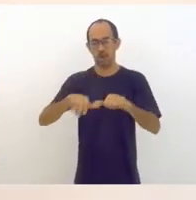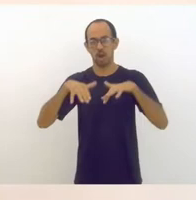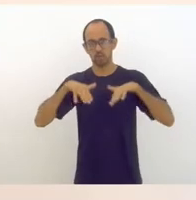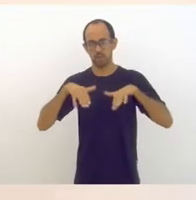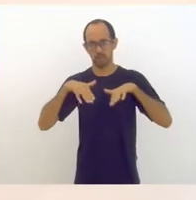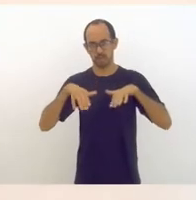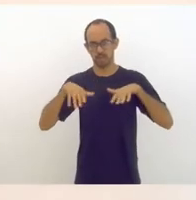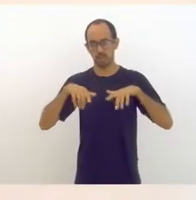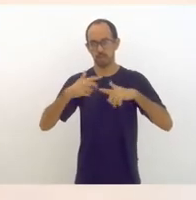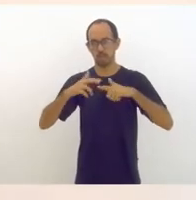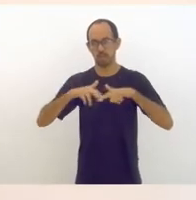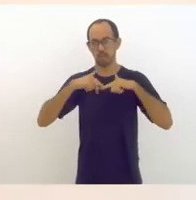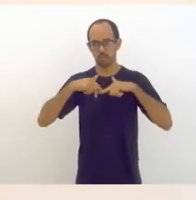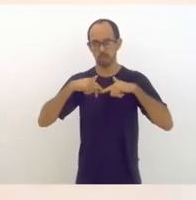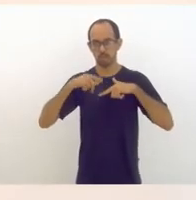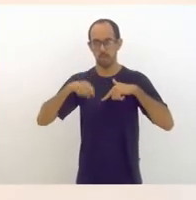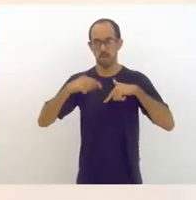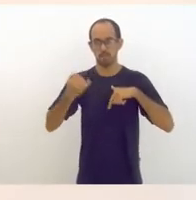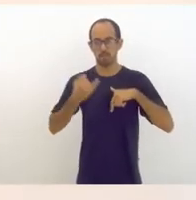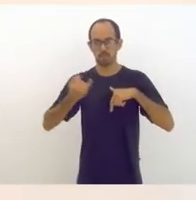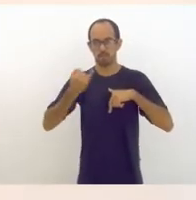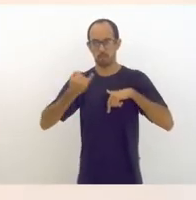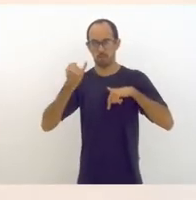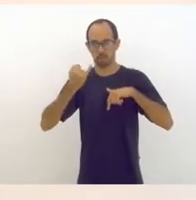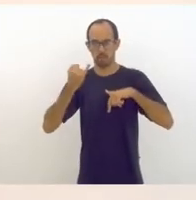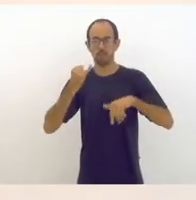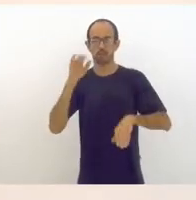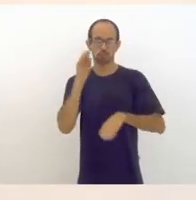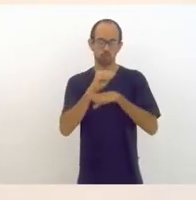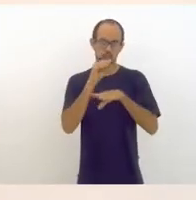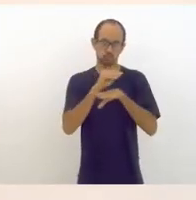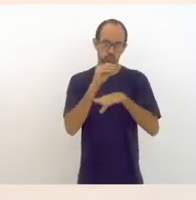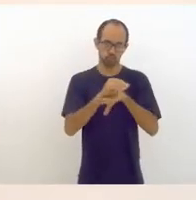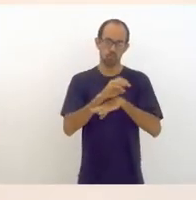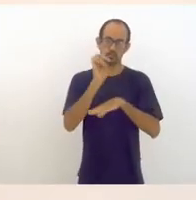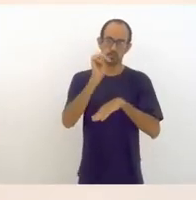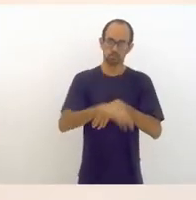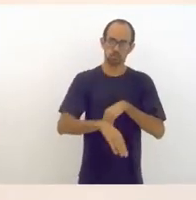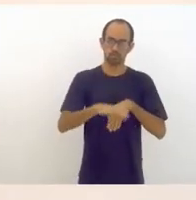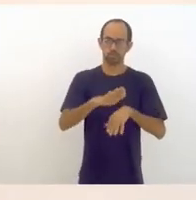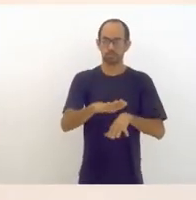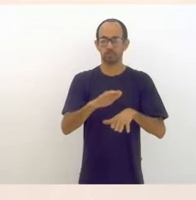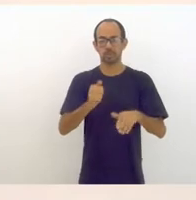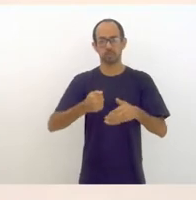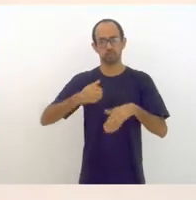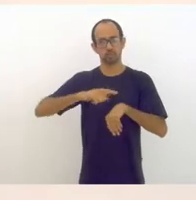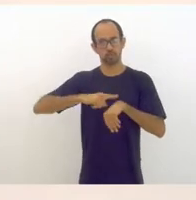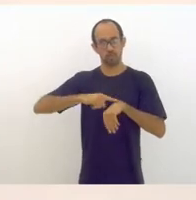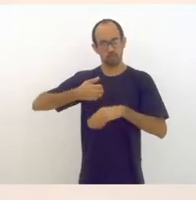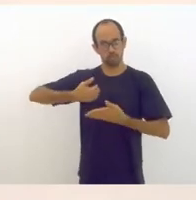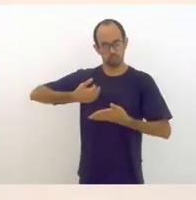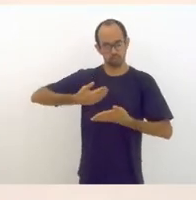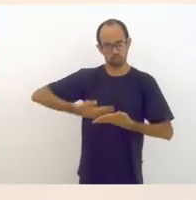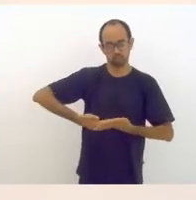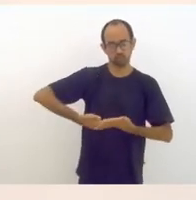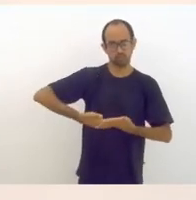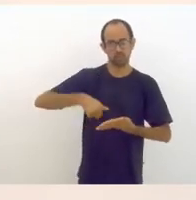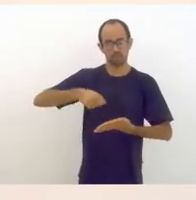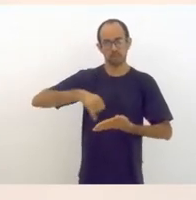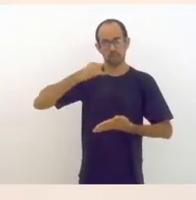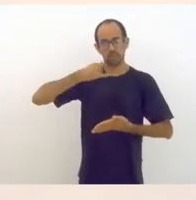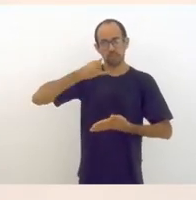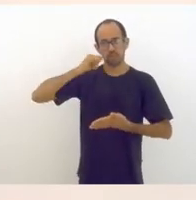bom? Logicamente, é importante as reservas, e de um tempo para cá a gente tem evitado de criar